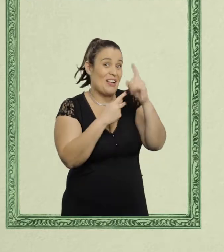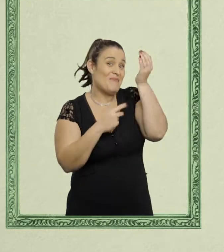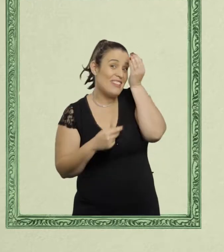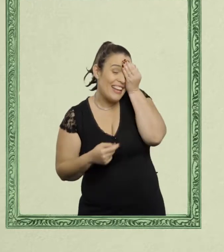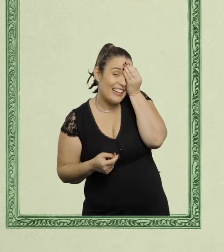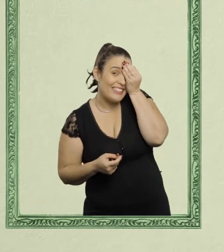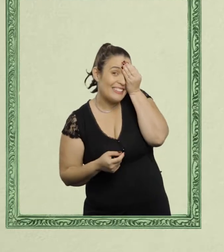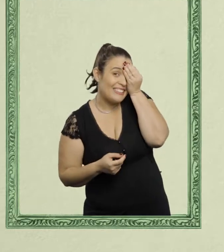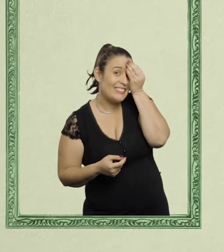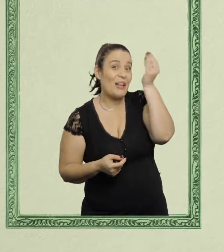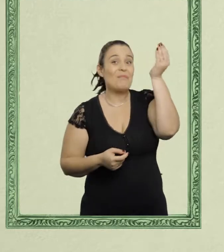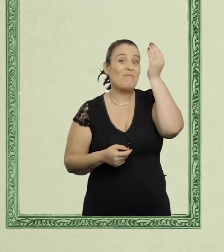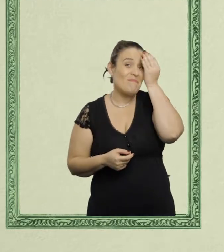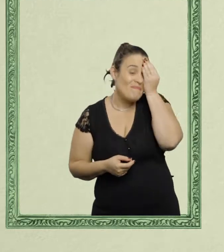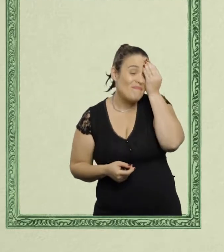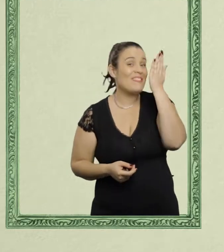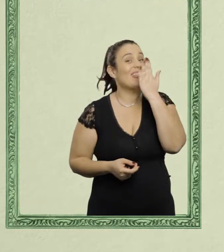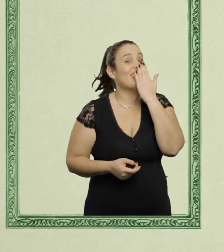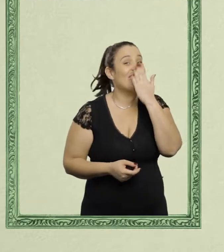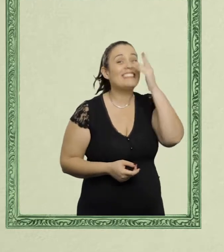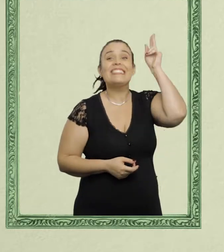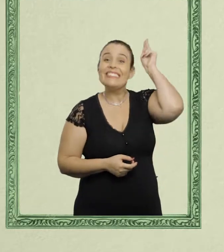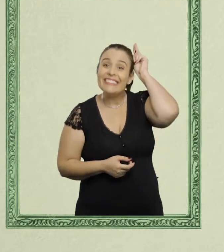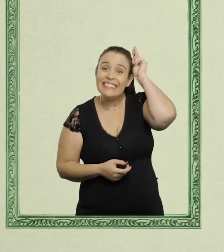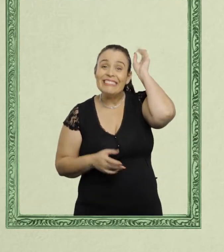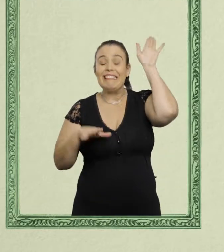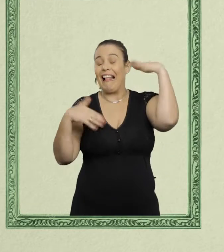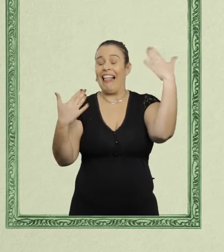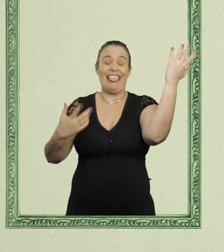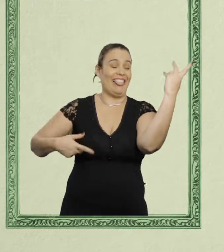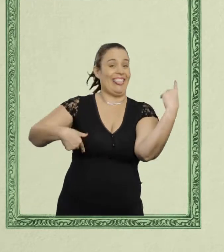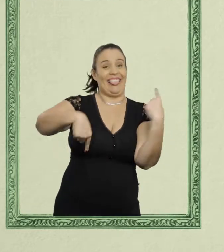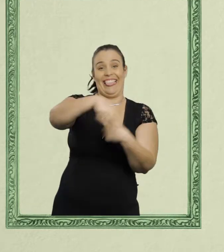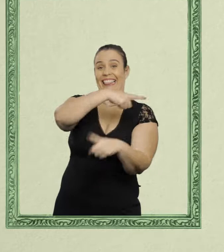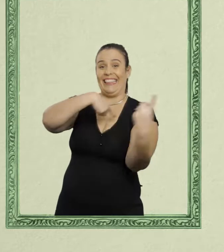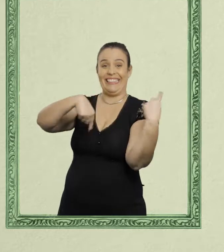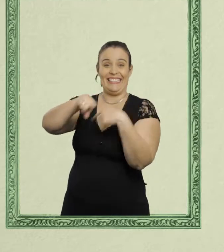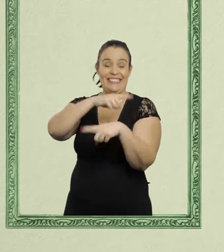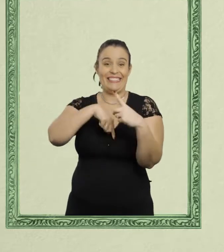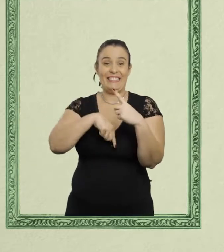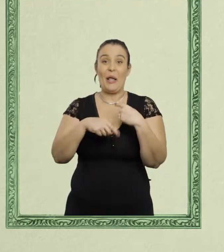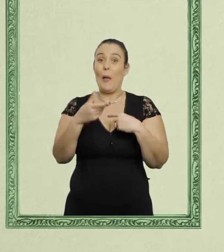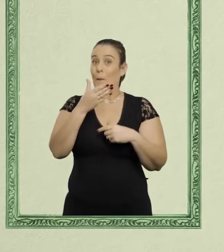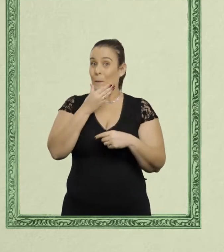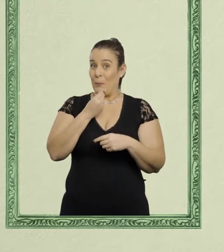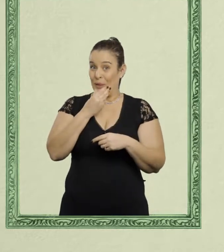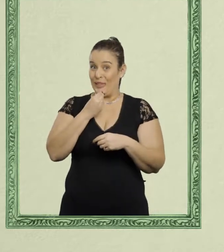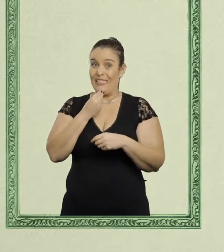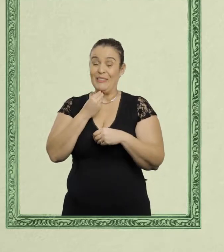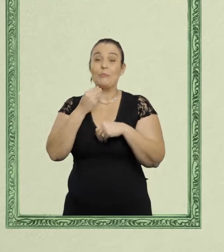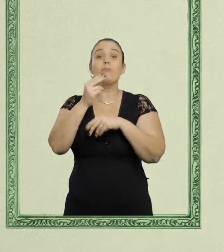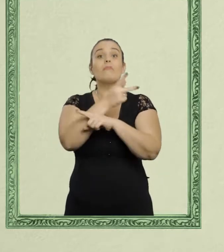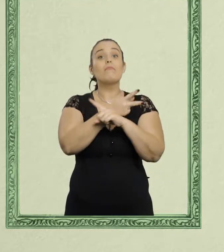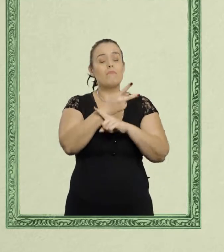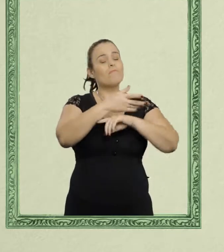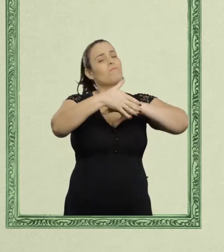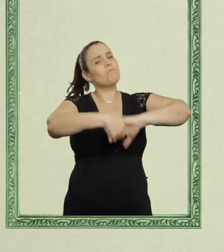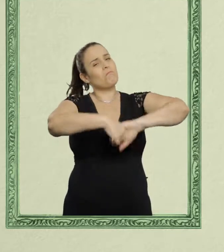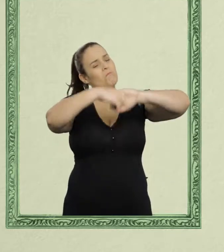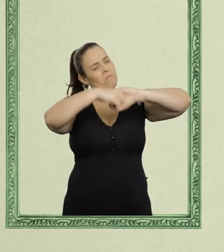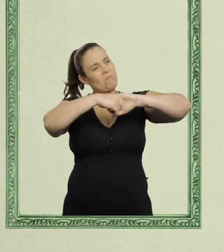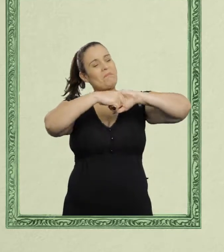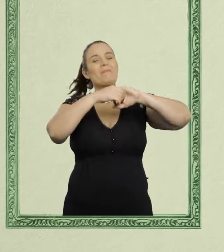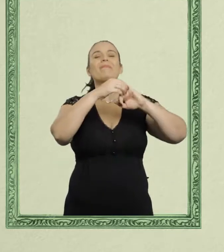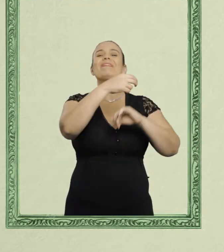andavam em círculos pela ilha e não se esbarravam. Os meninos perdidos queriam cumprimentar Peter Pan, que era seu